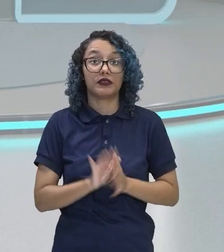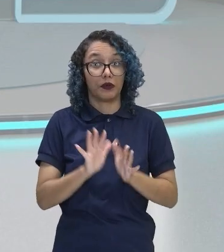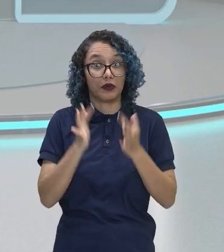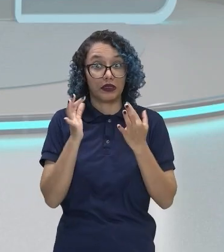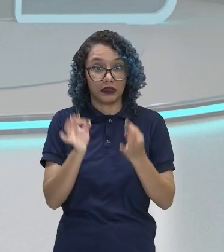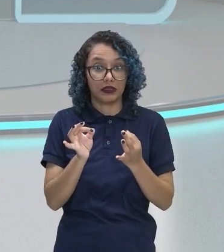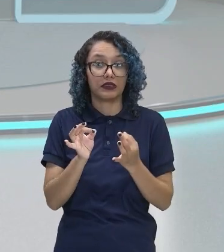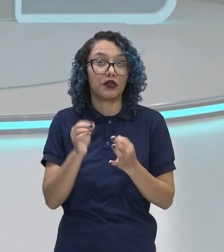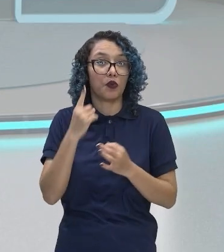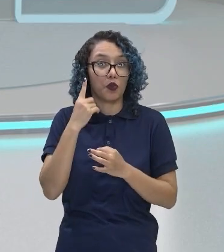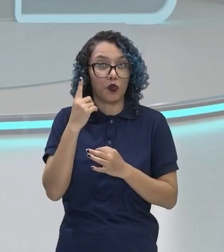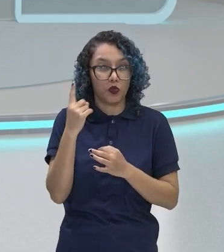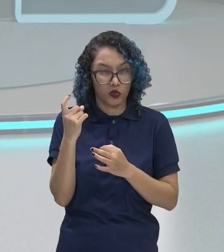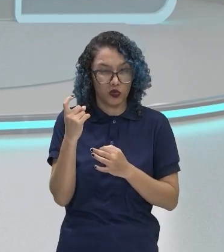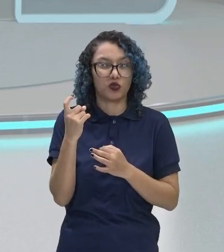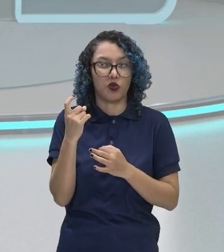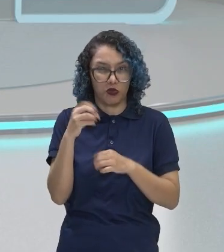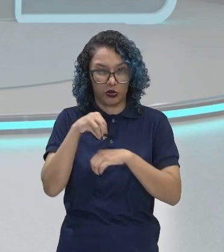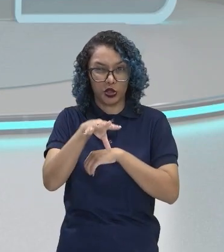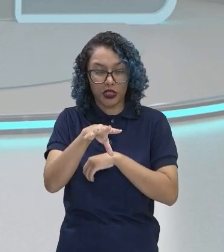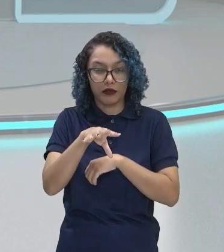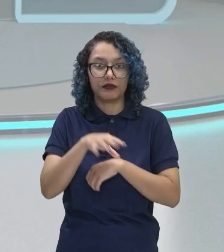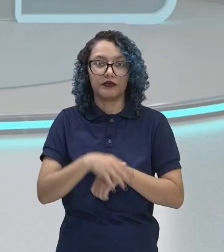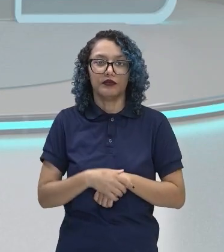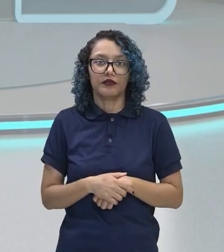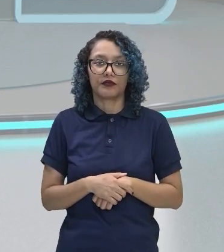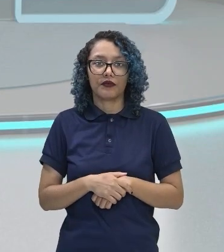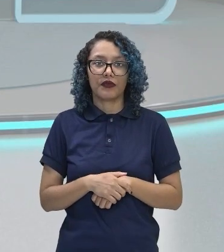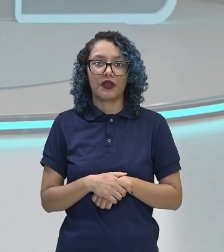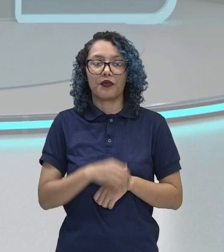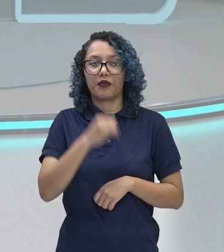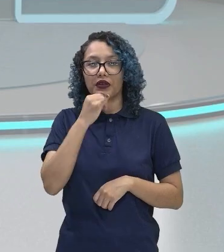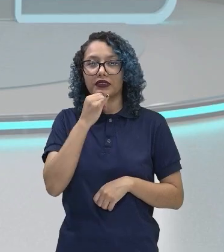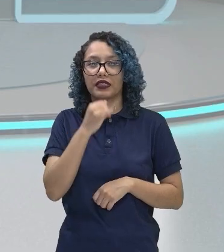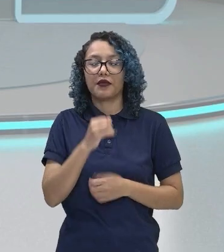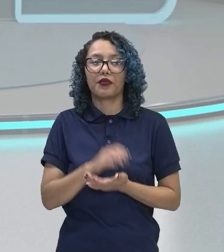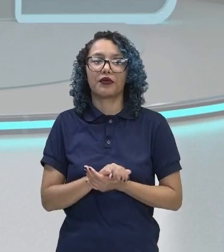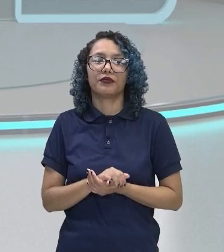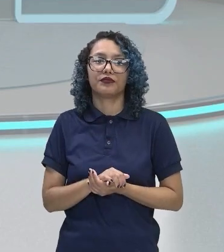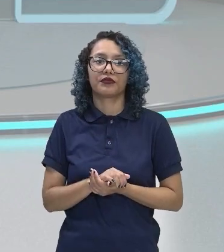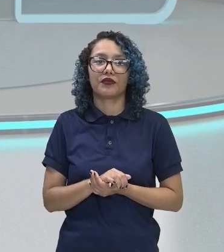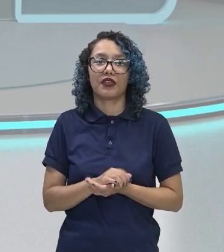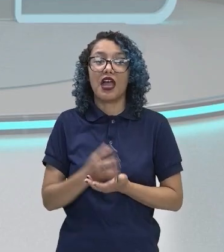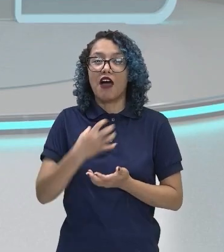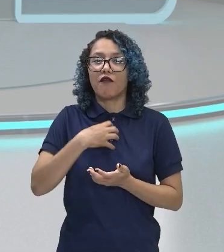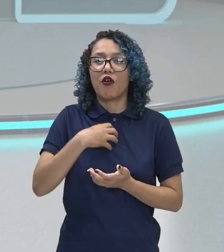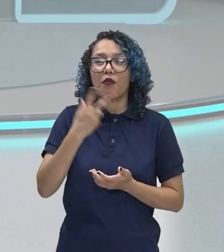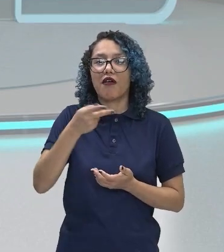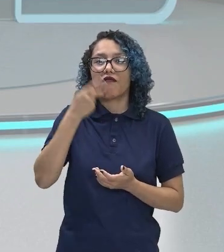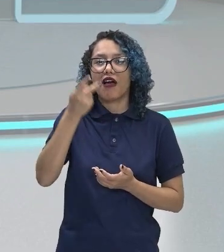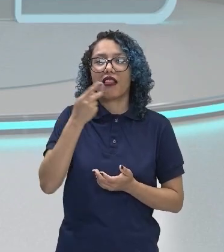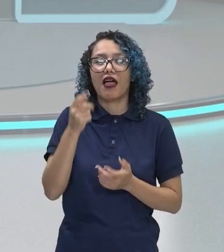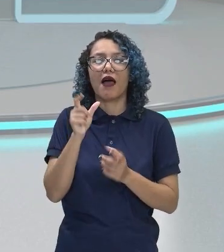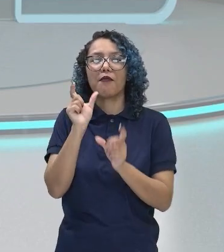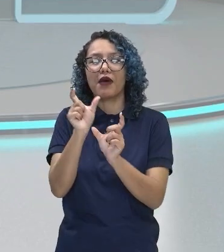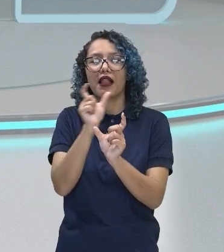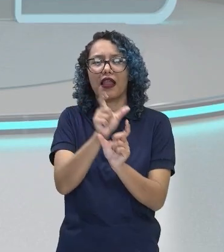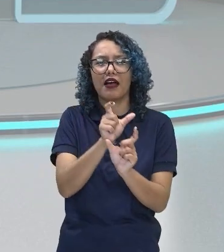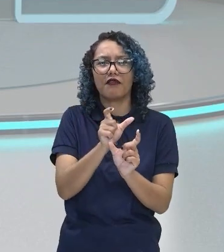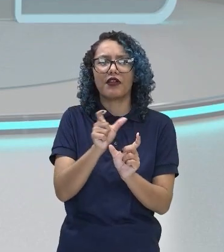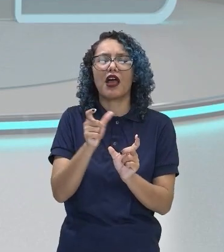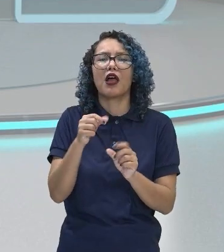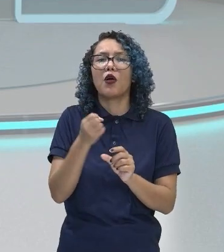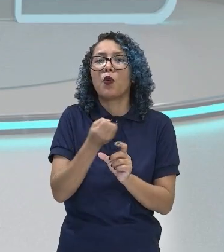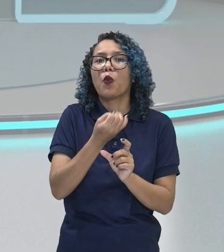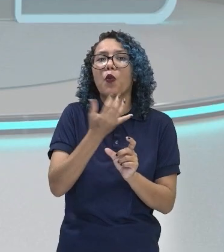no som, é a dica que a gente sempre dá. Quantas vezes você abre a boca para pronunciar determinada palavra? Essa é a quantidade